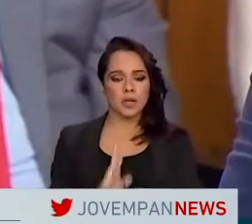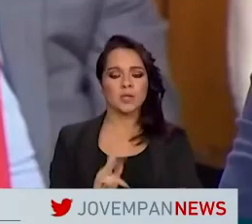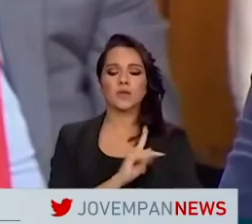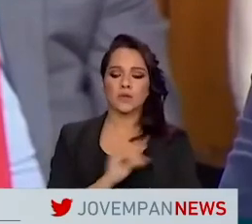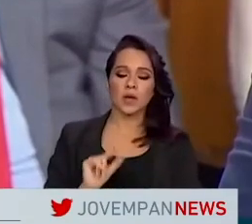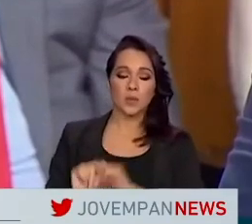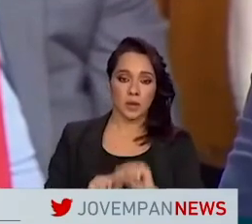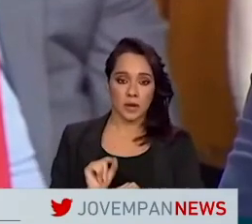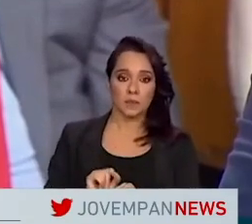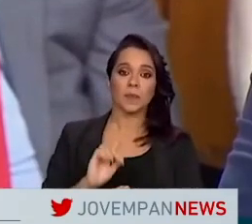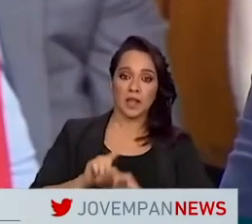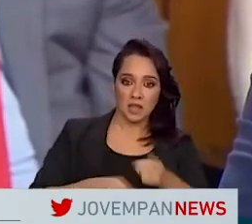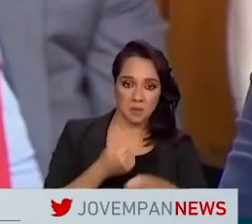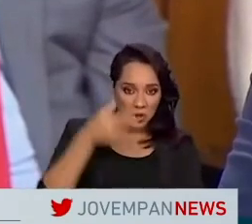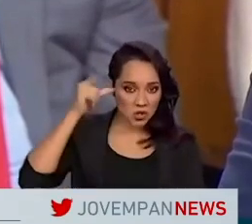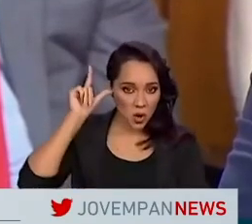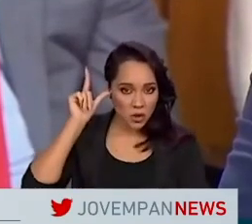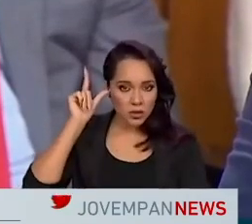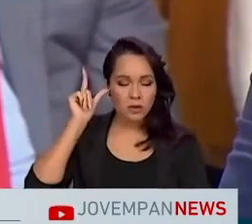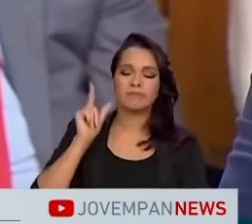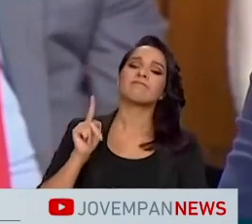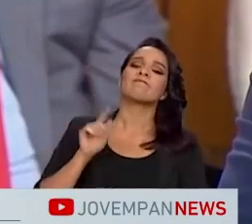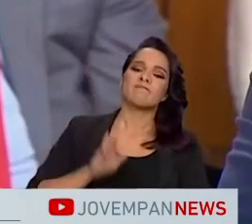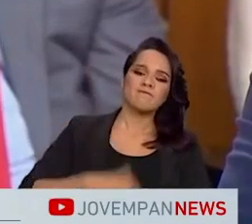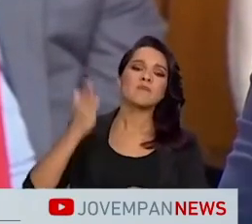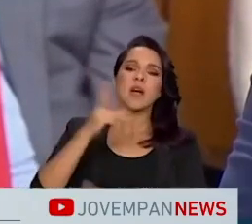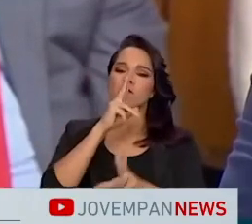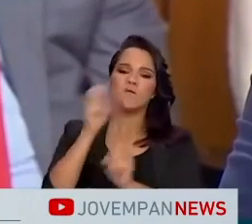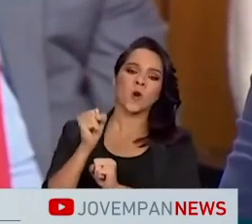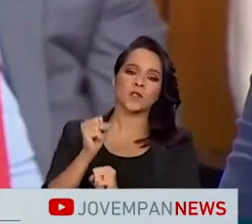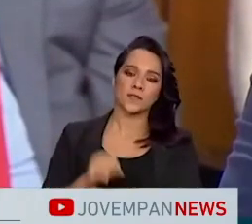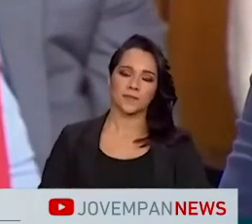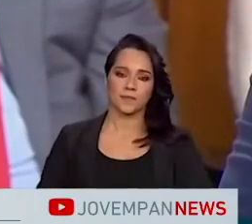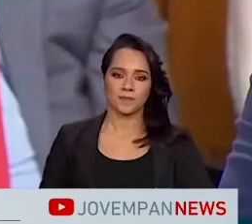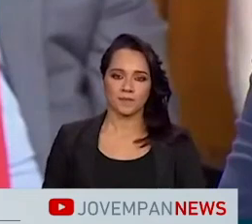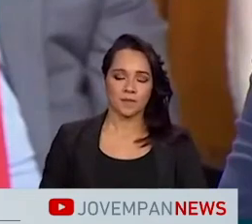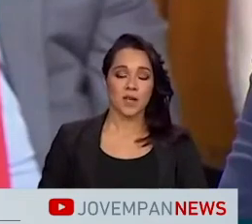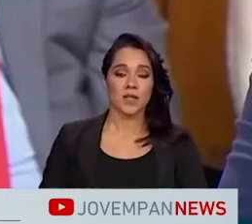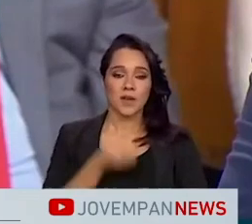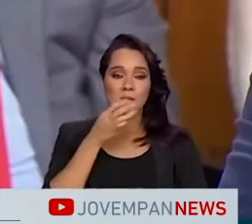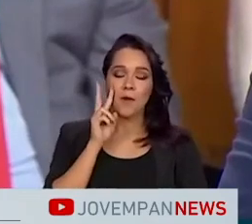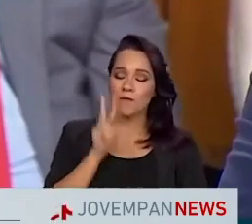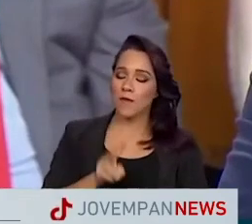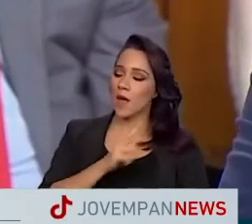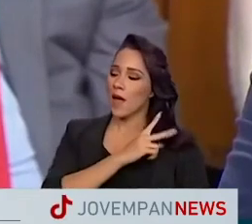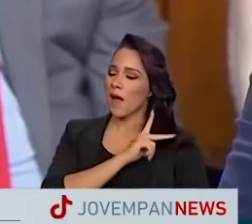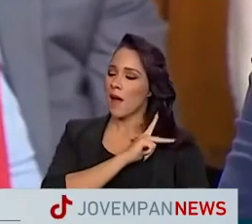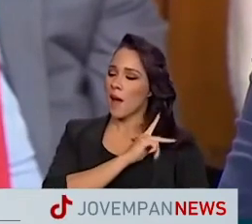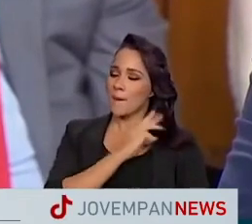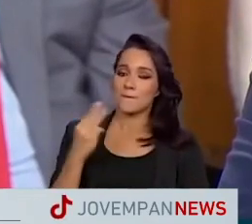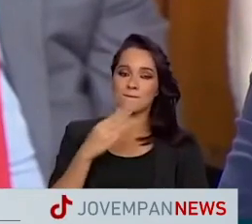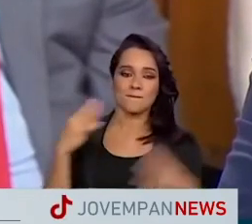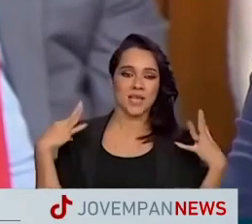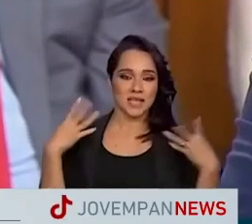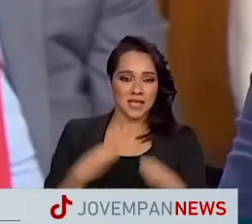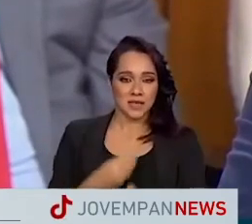tornar, depois dos episódios de ontem, ainda mais forte. É bom ver a ministra Rosa Weber dizer, no dia